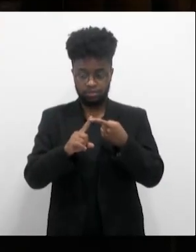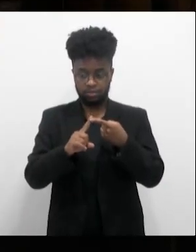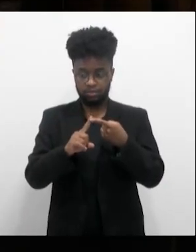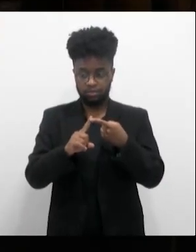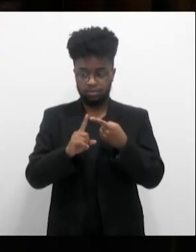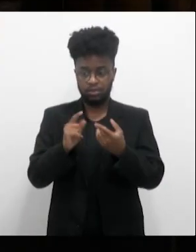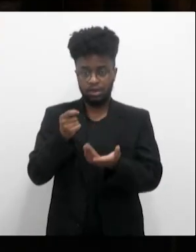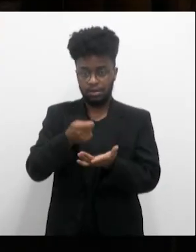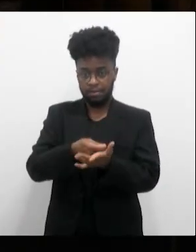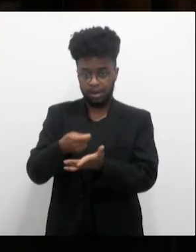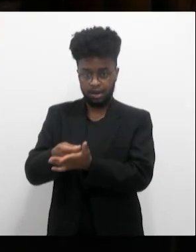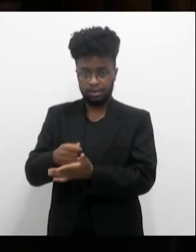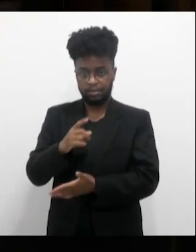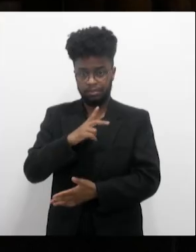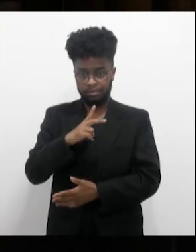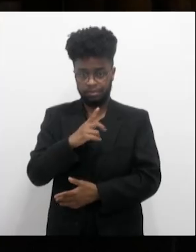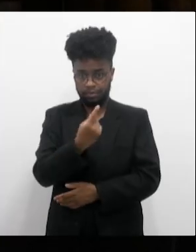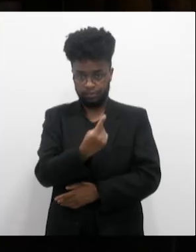Contribuição individual.